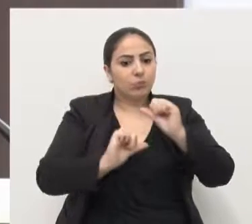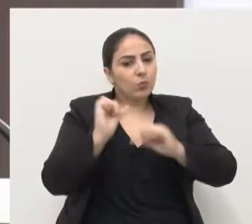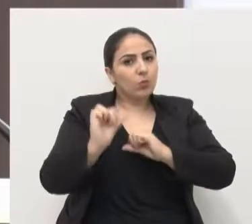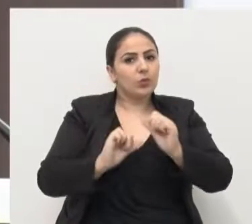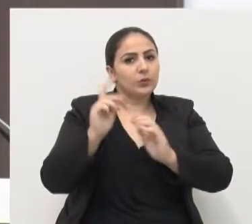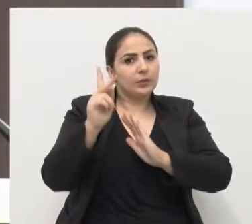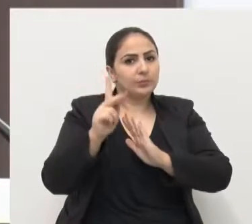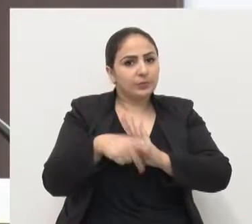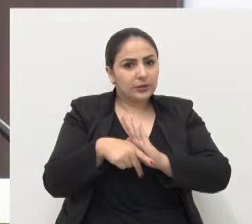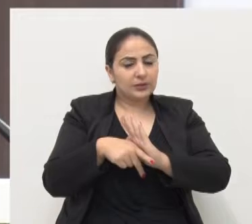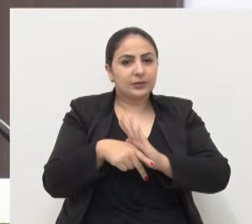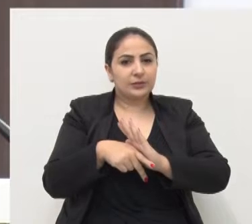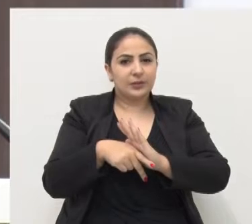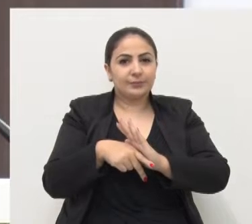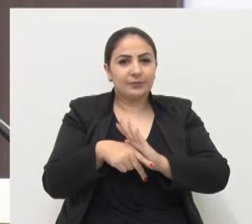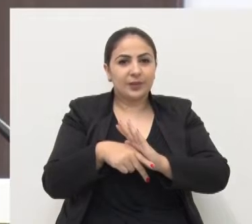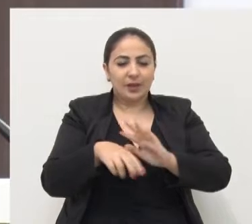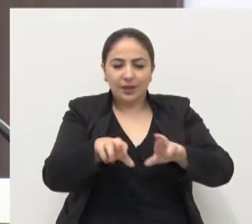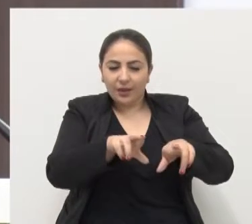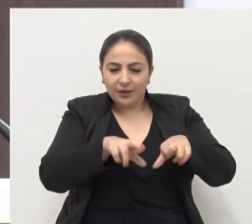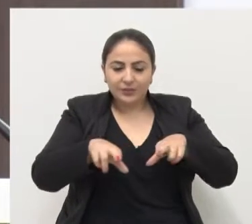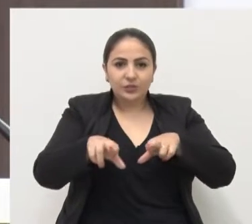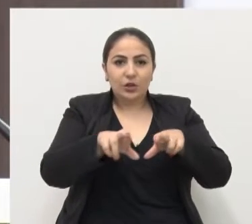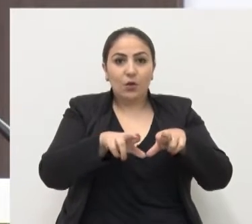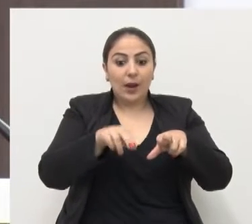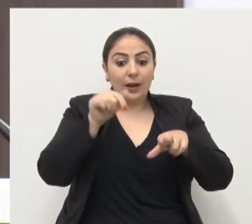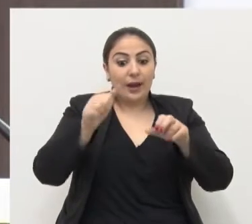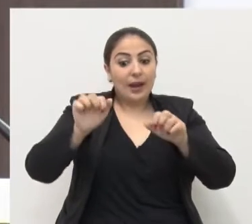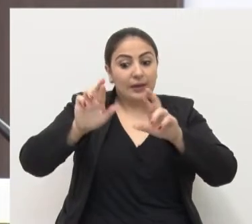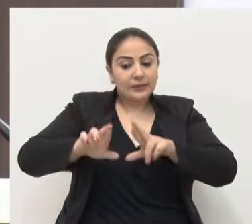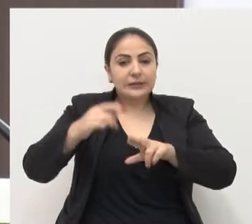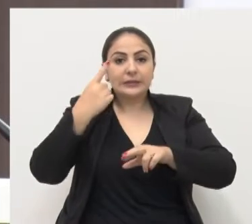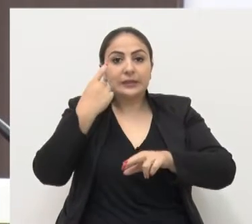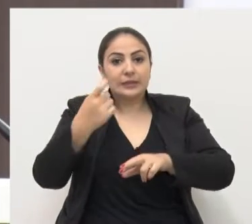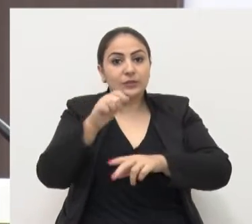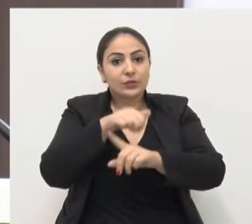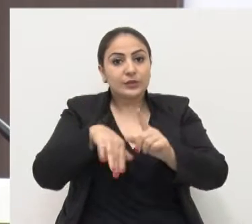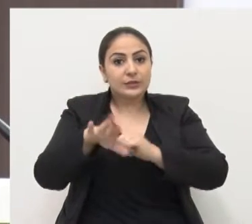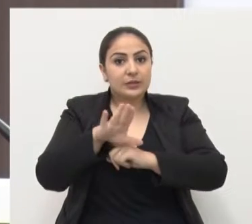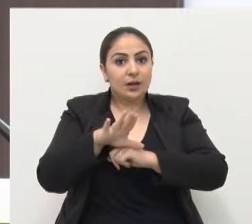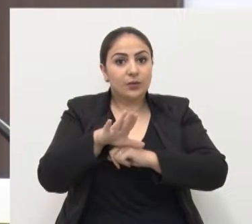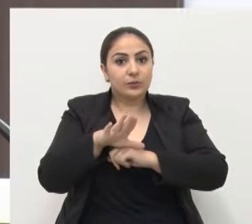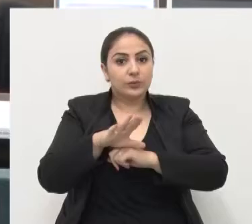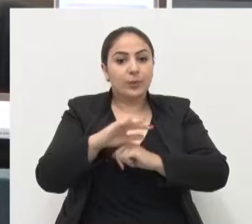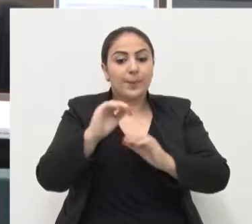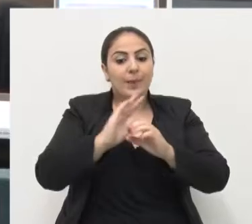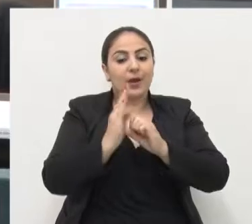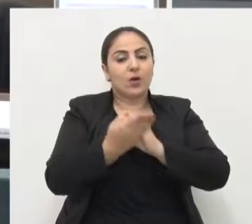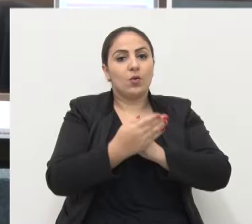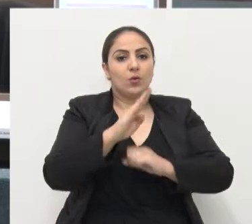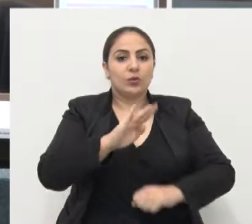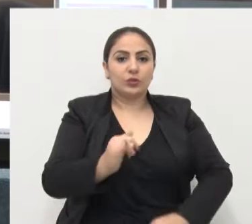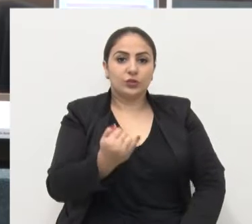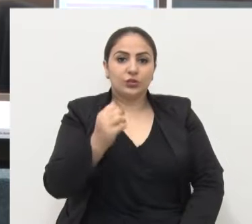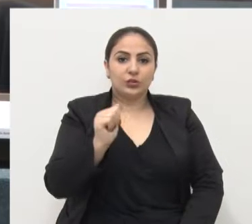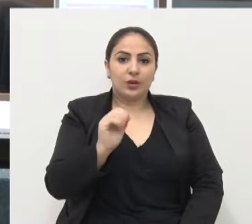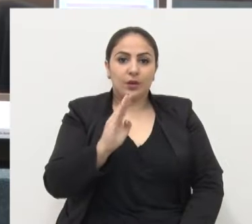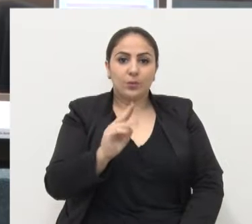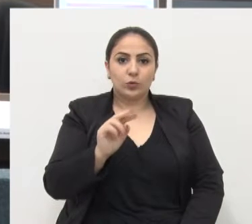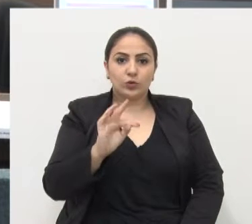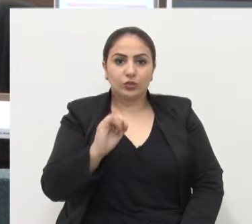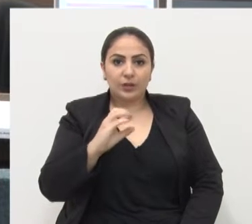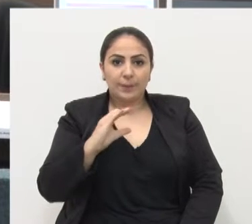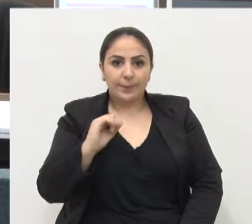altera a planta de zoneamento e cria uma zona especial de interesse social no jaboticabal desta forma fica